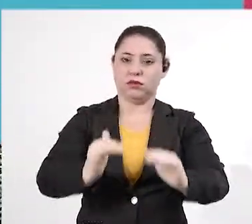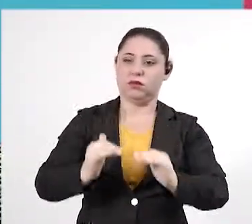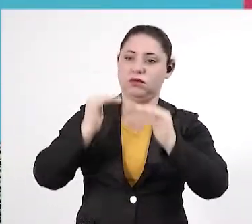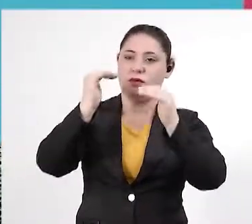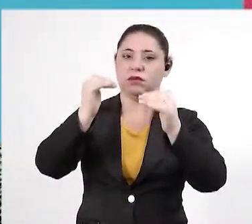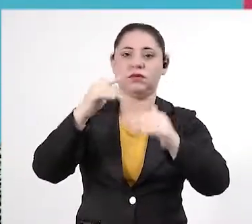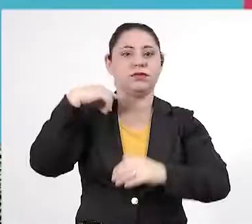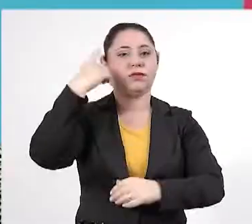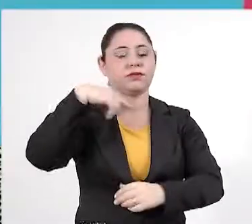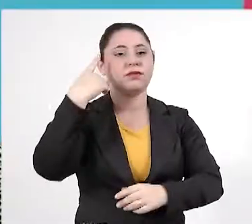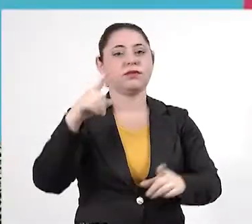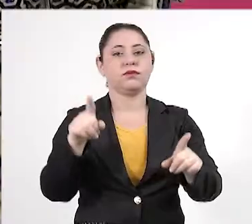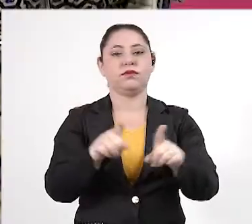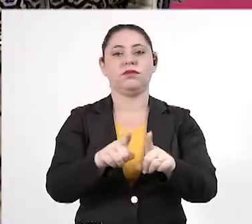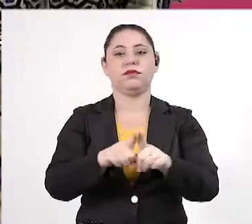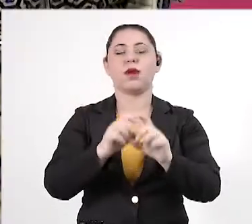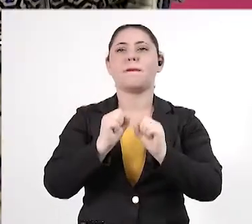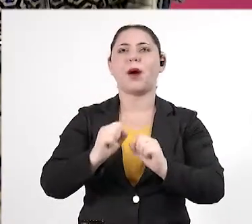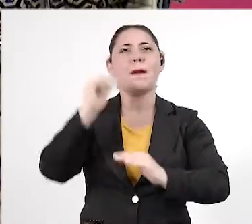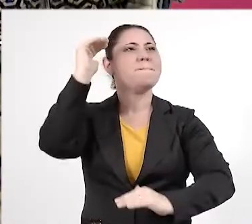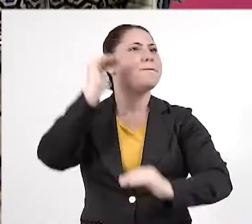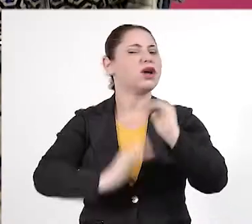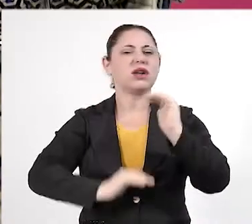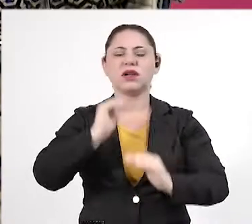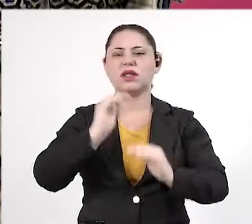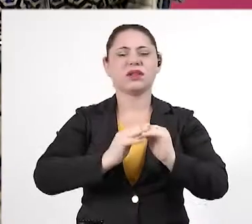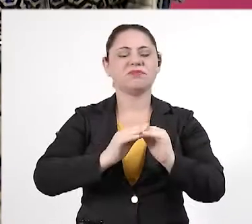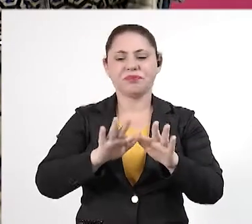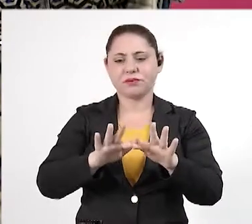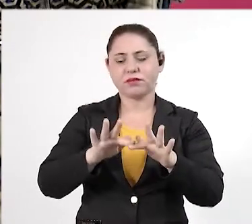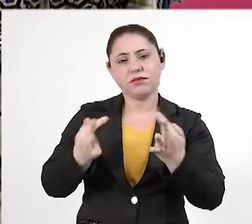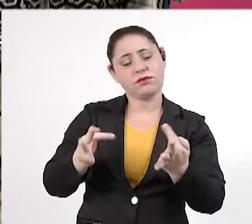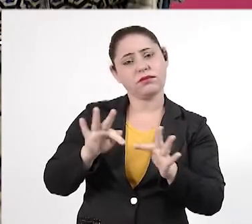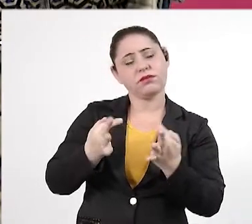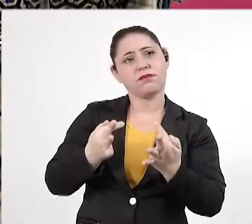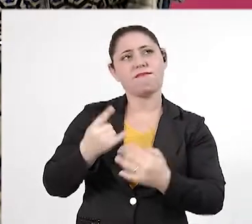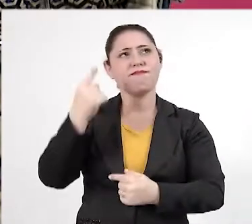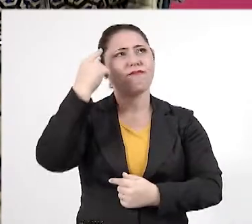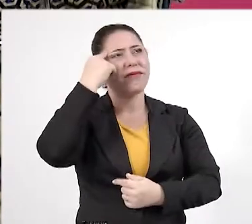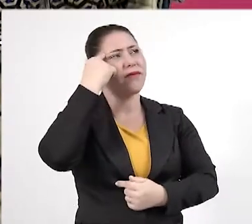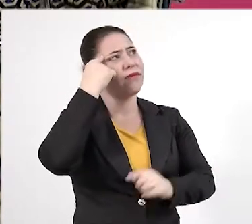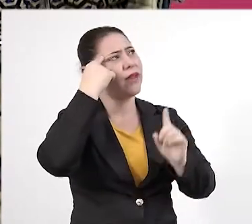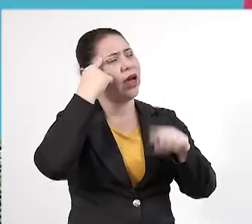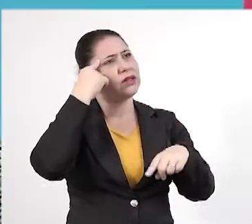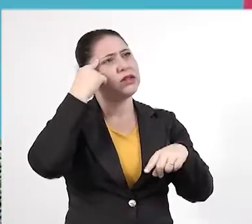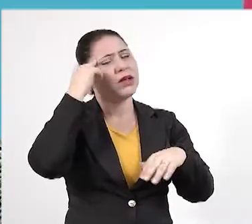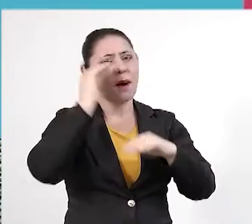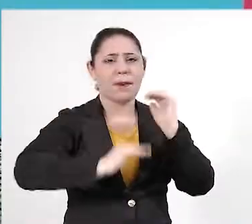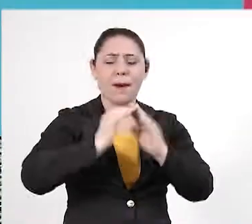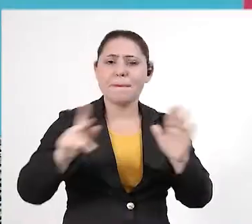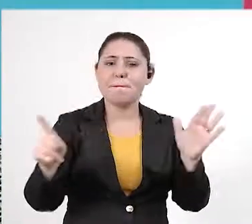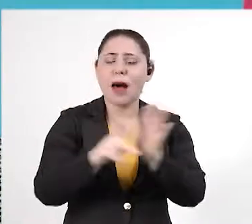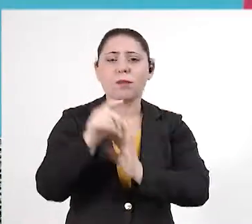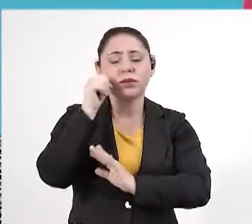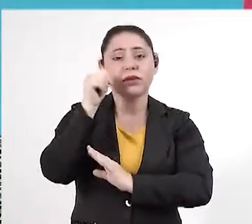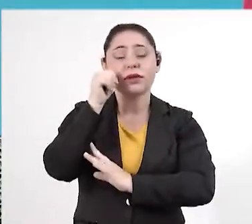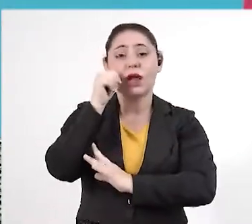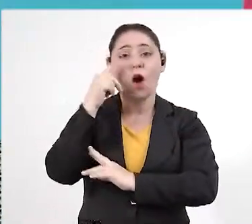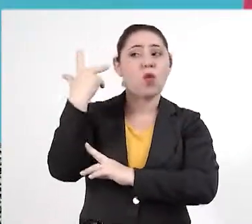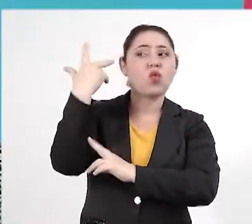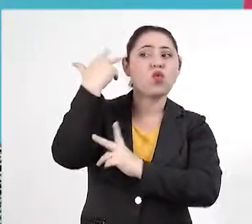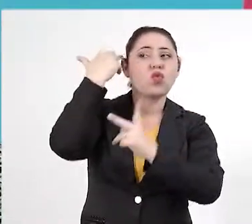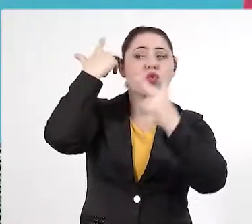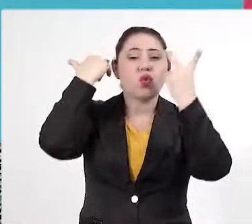tribunais, nós estamos falando da advocacia, mas nós podemos ir para carreiras mais simples, por exemplo. Vamos imaginar uma carreira que é tipicamente